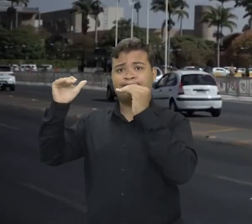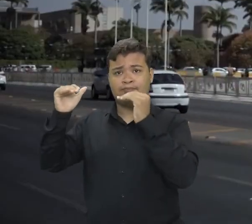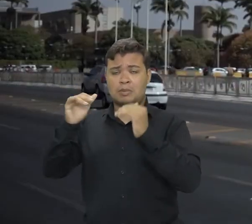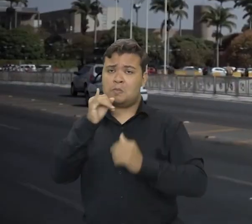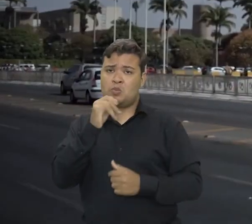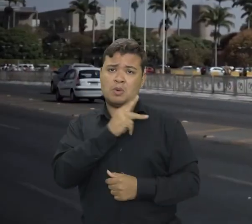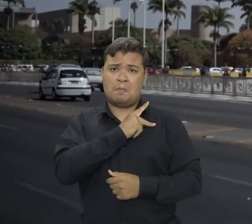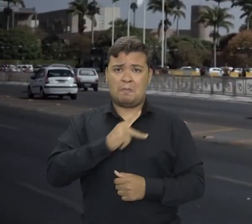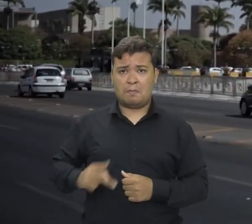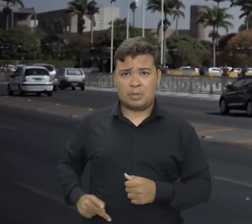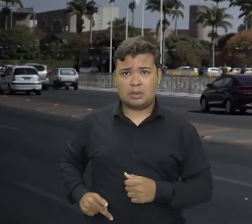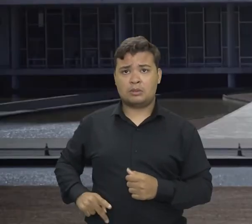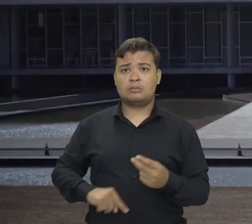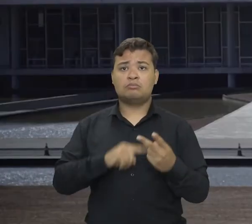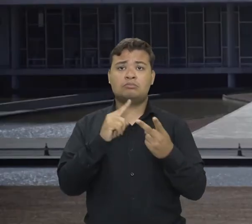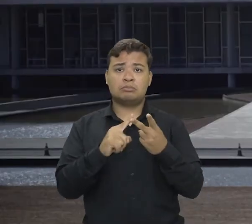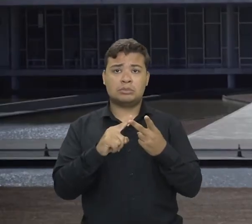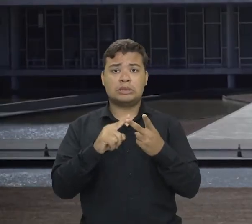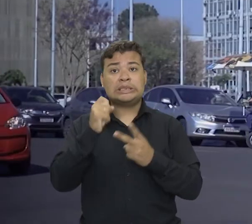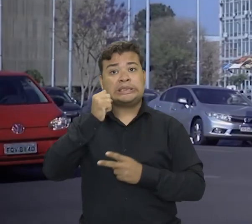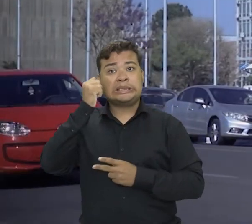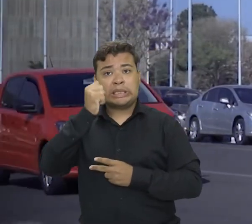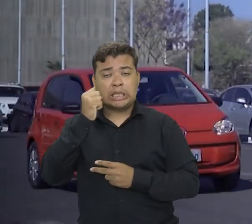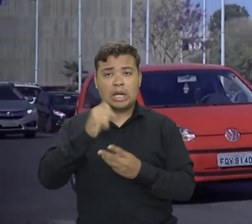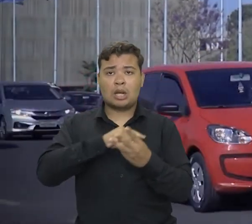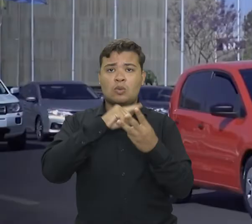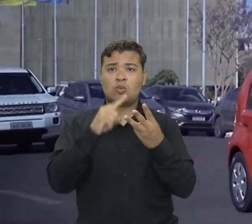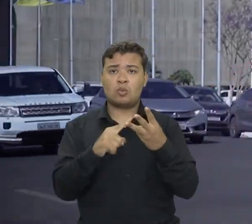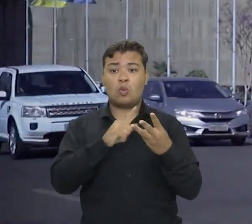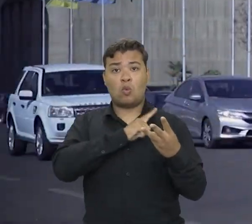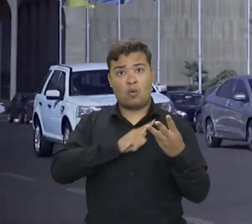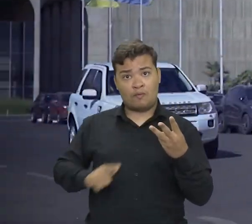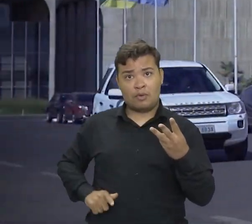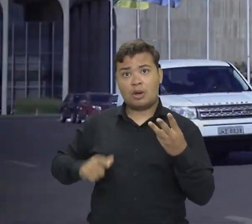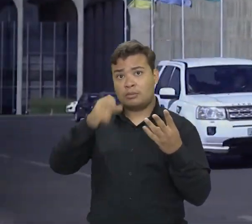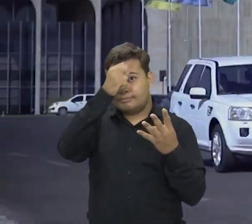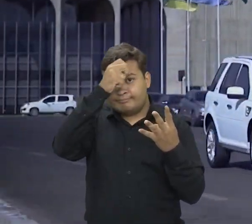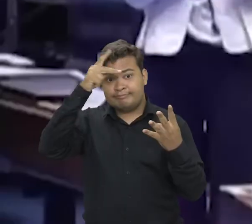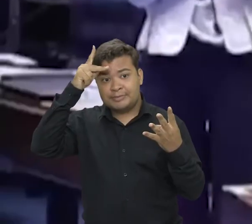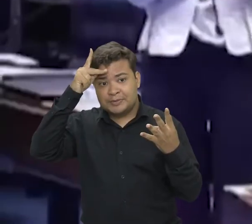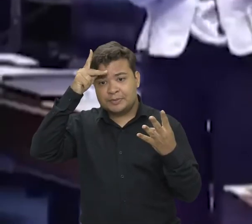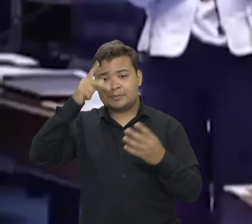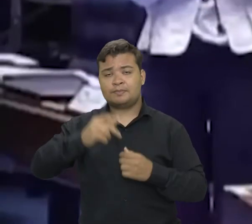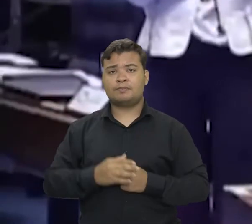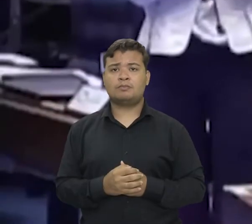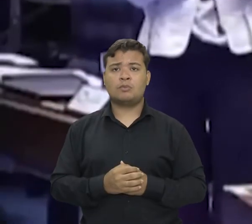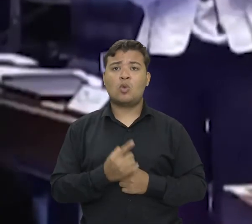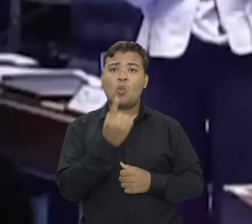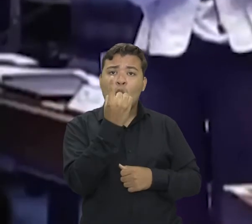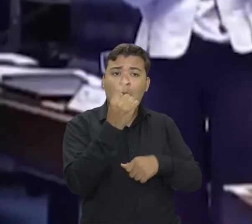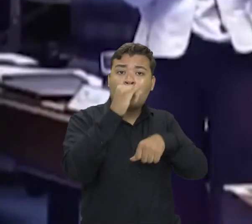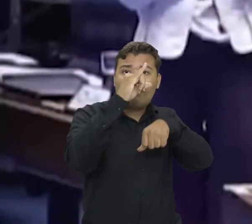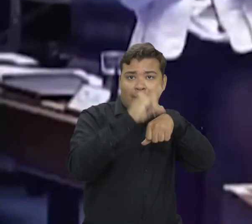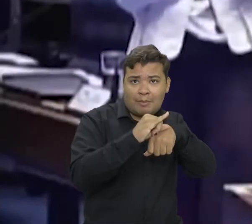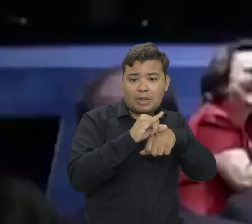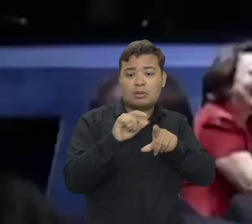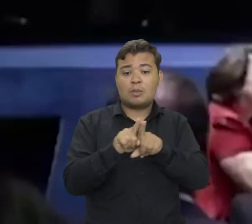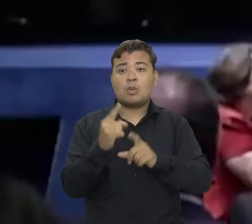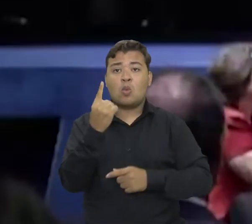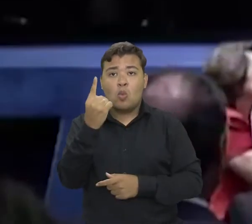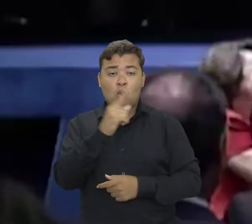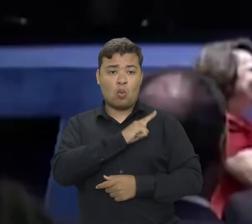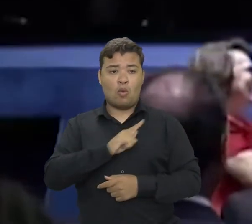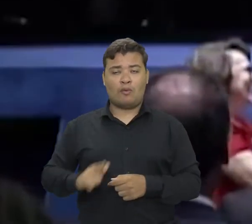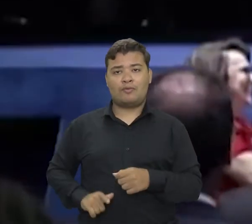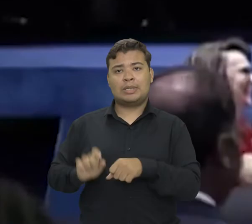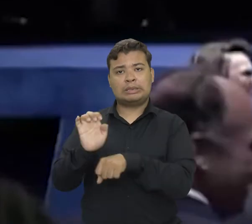como Presidência da República, Senado, governos e prefeituras. Só uma capital e um governo de estado